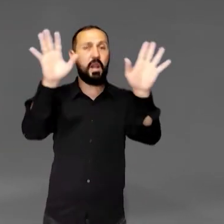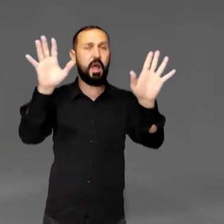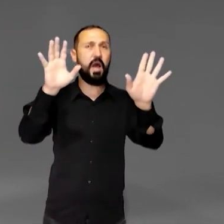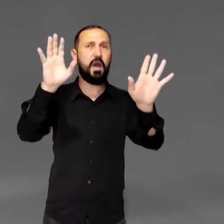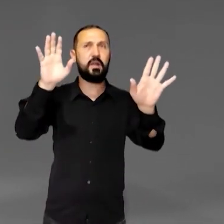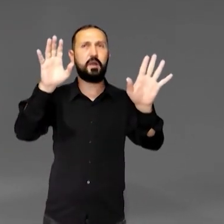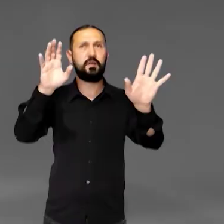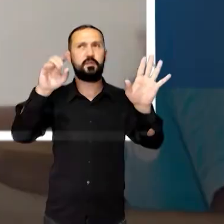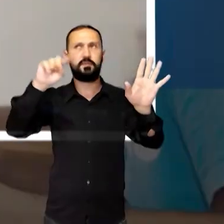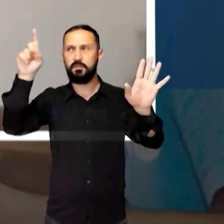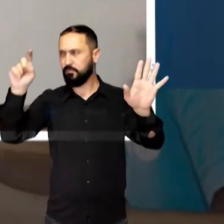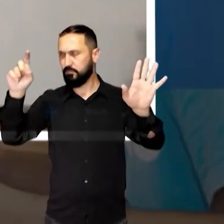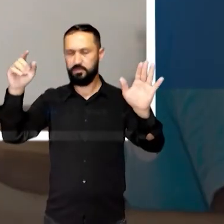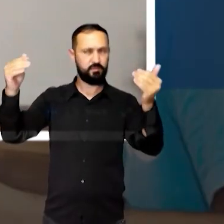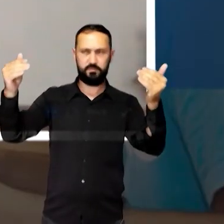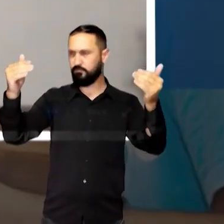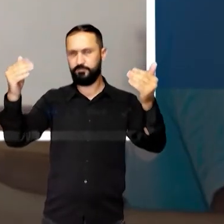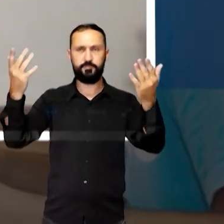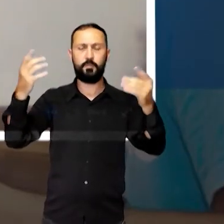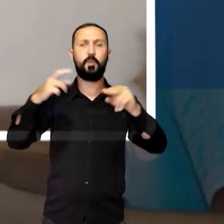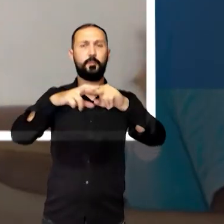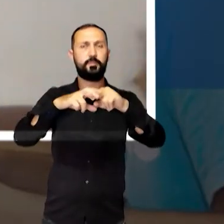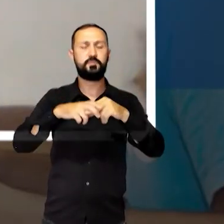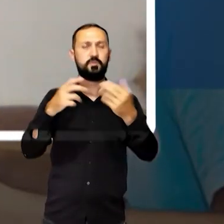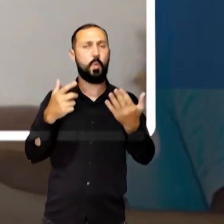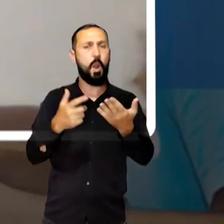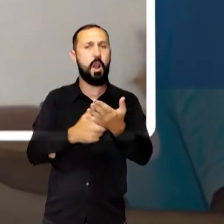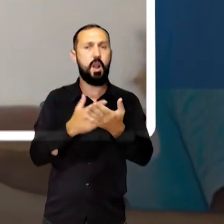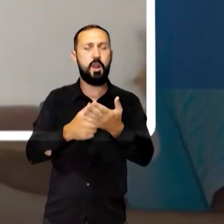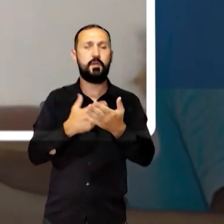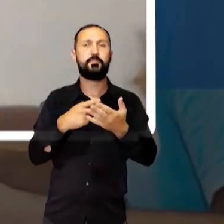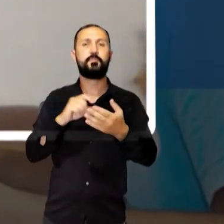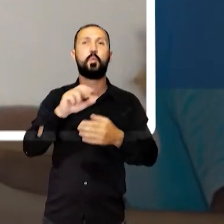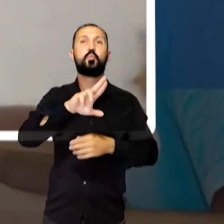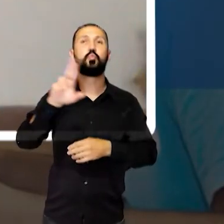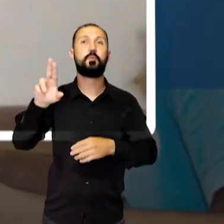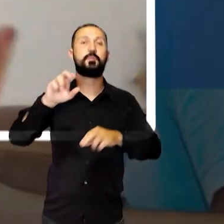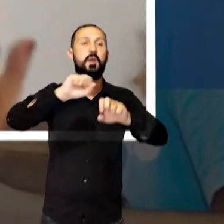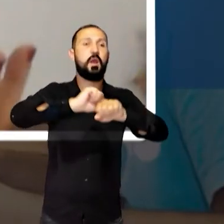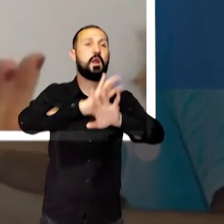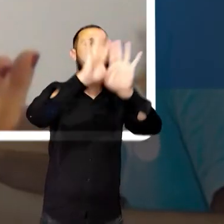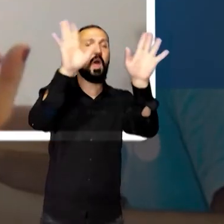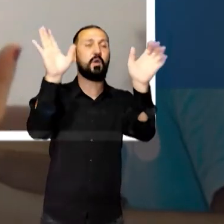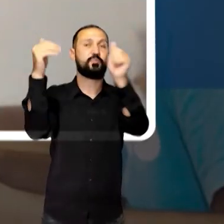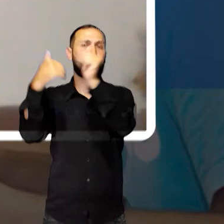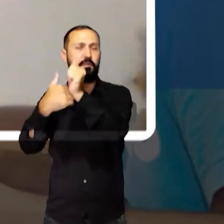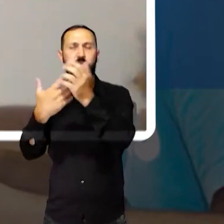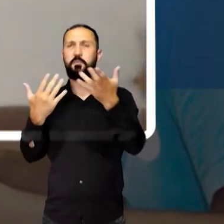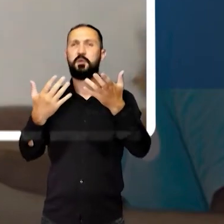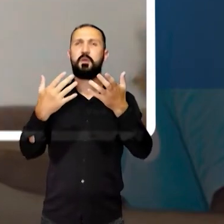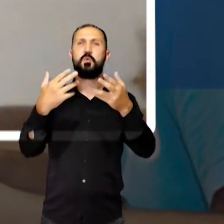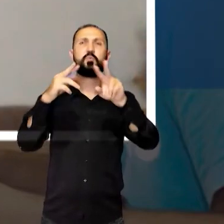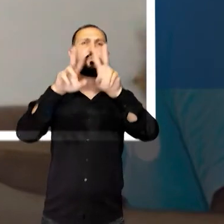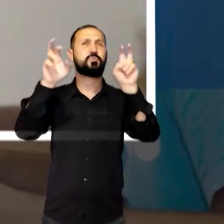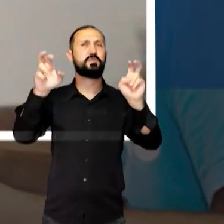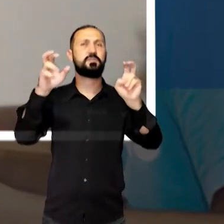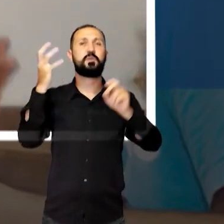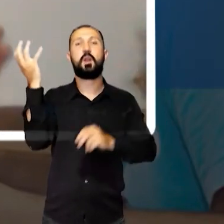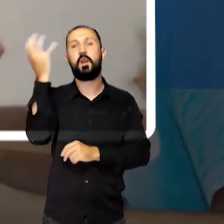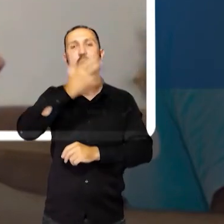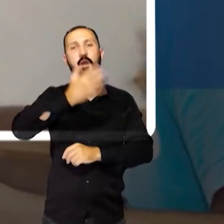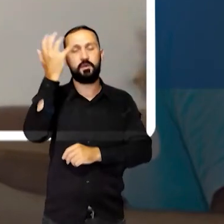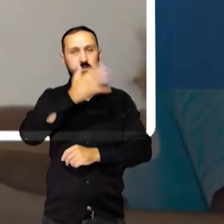e enigmática. Não é à toa que seu livro de poemas se chamou Claro Enigma, um dos títulos